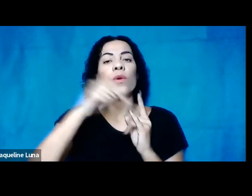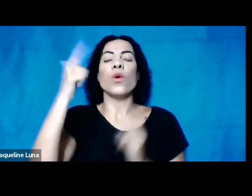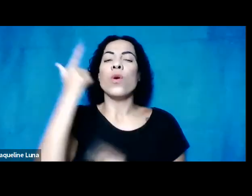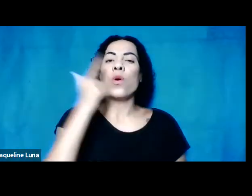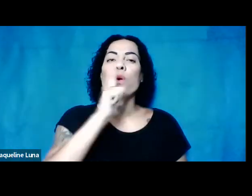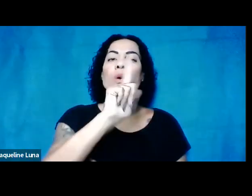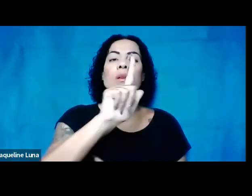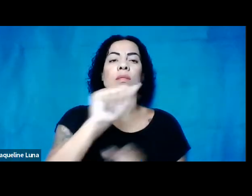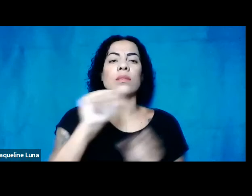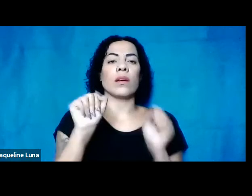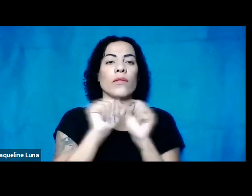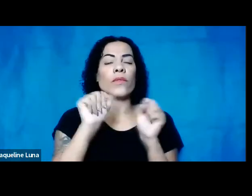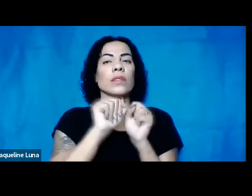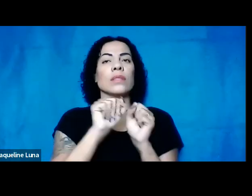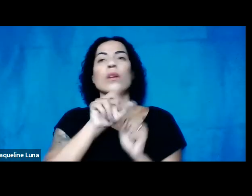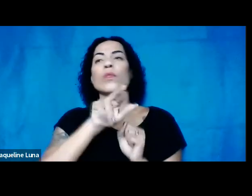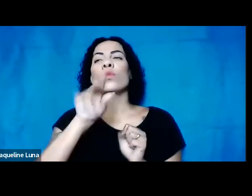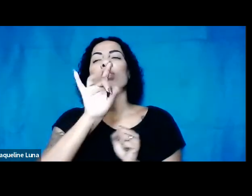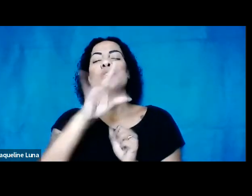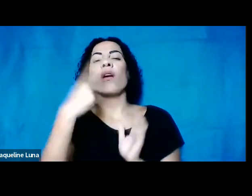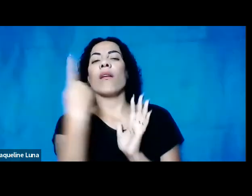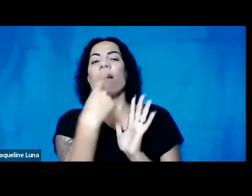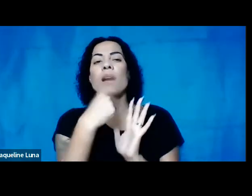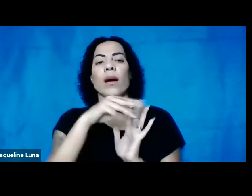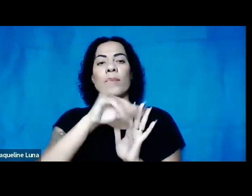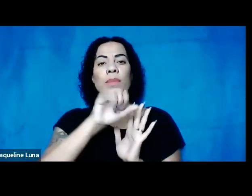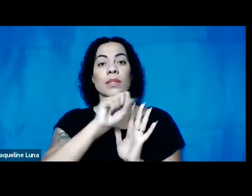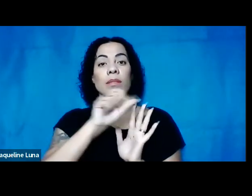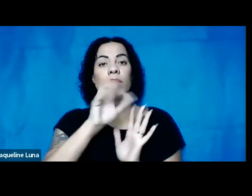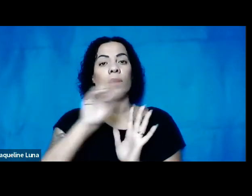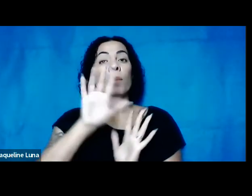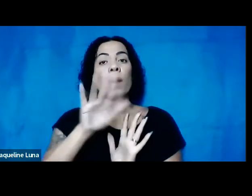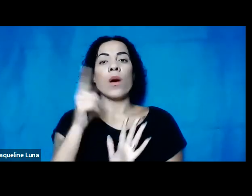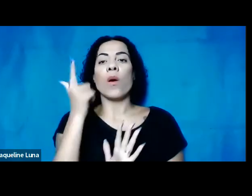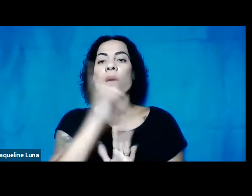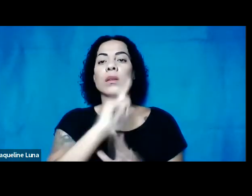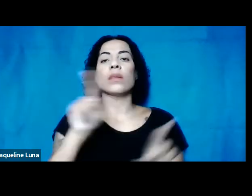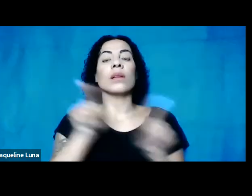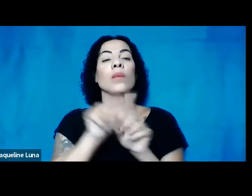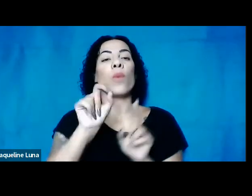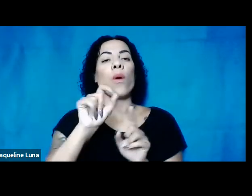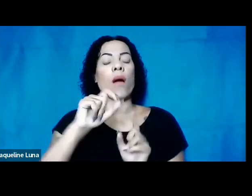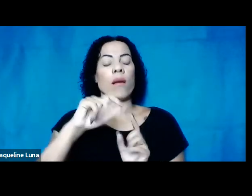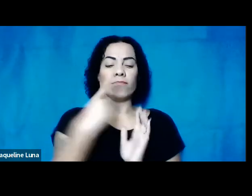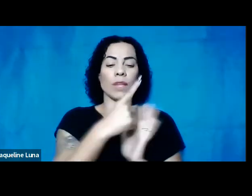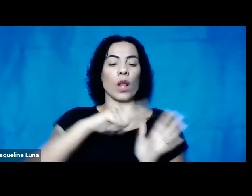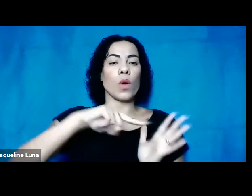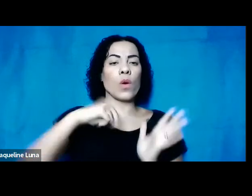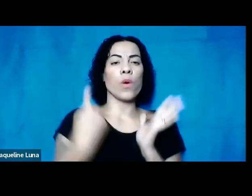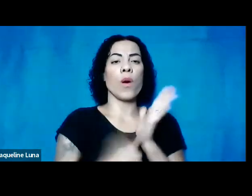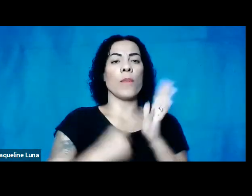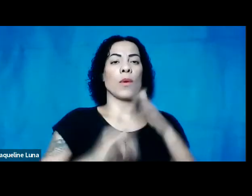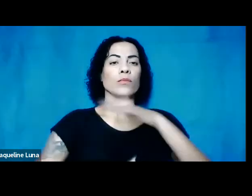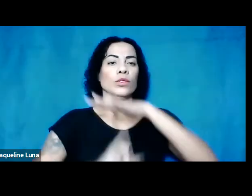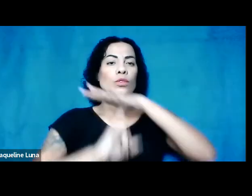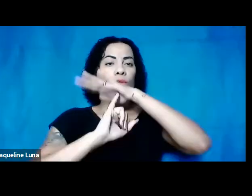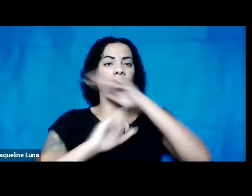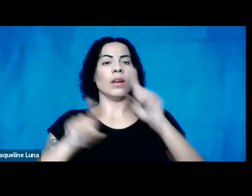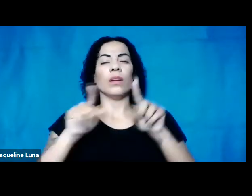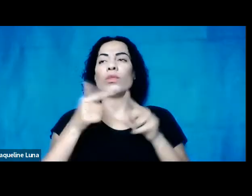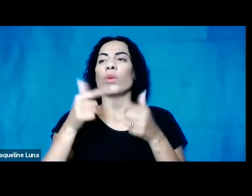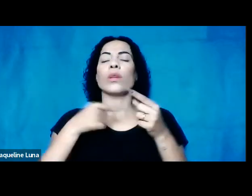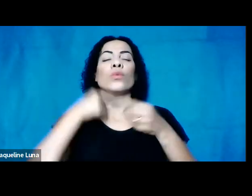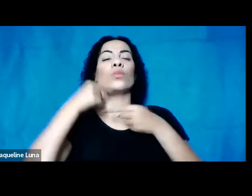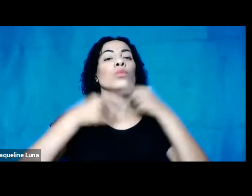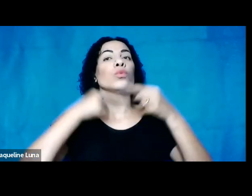não só a sua missão, mas, sobretudo, esse compromisso que ela tem institucional, inquestionável,